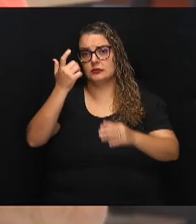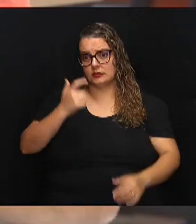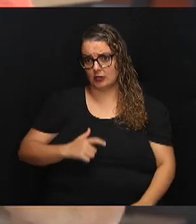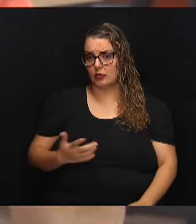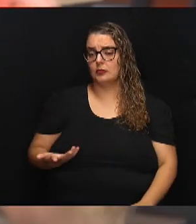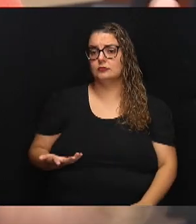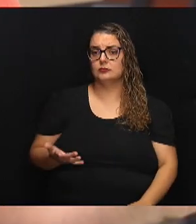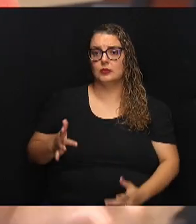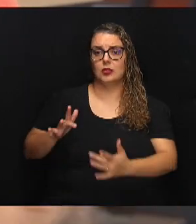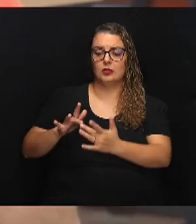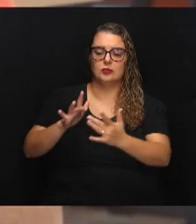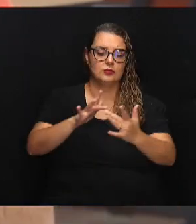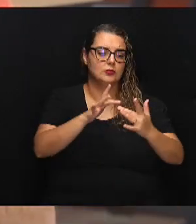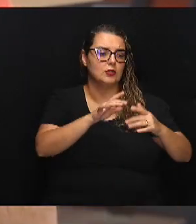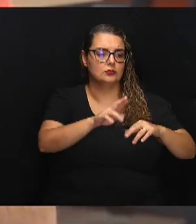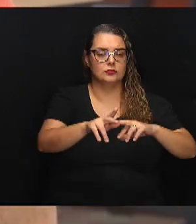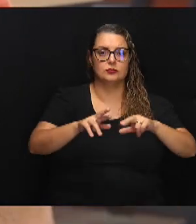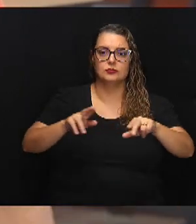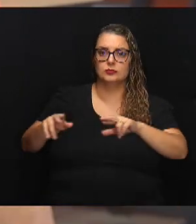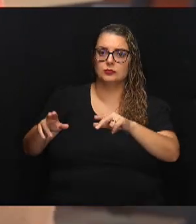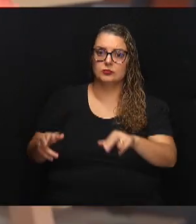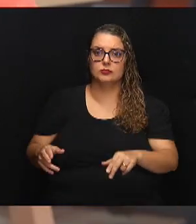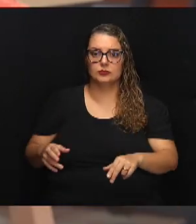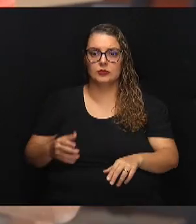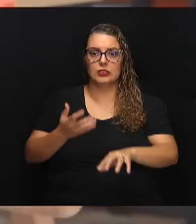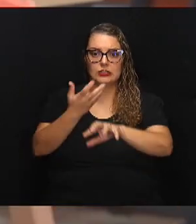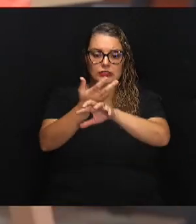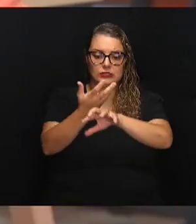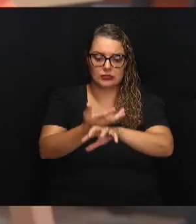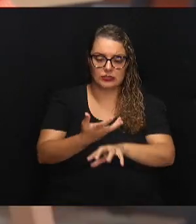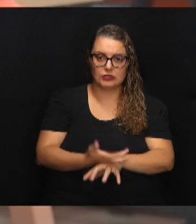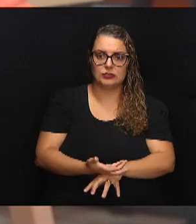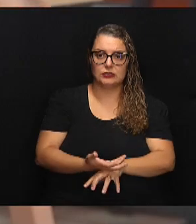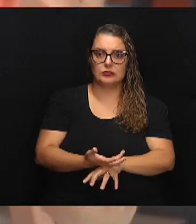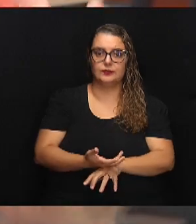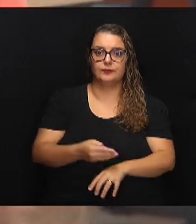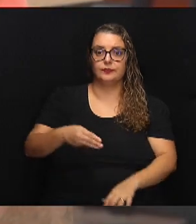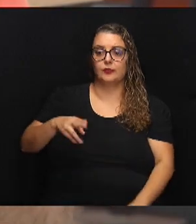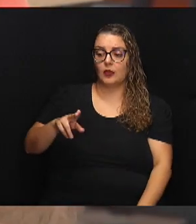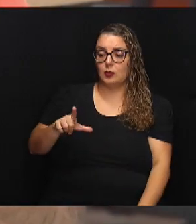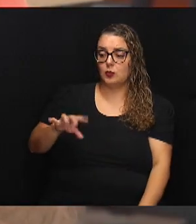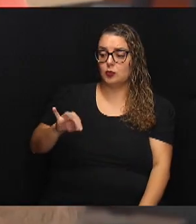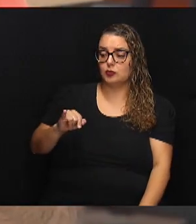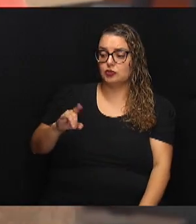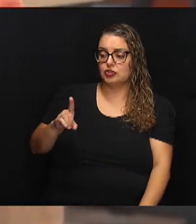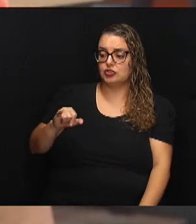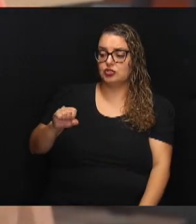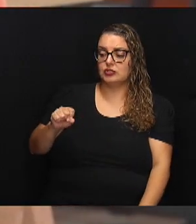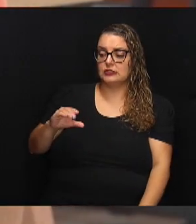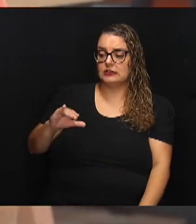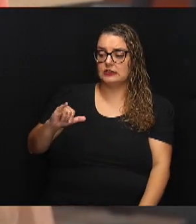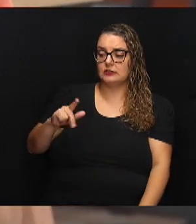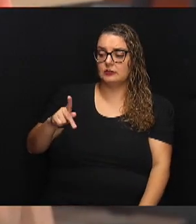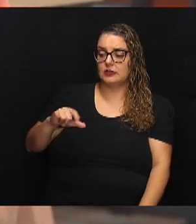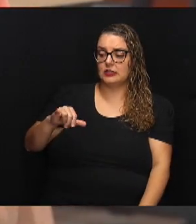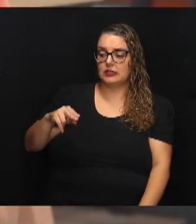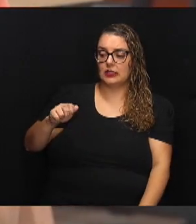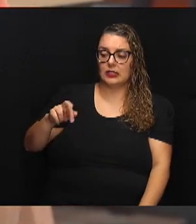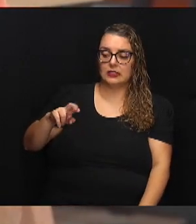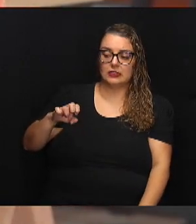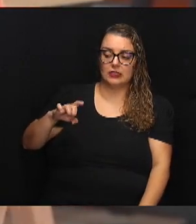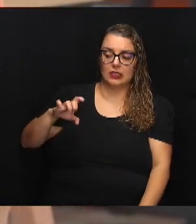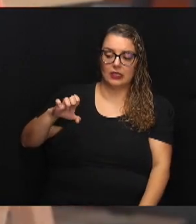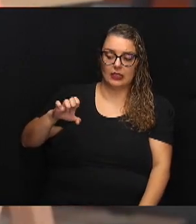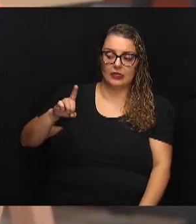vai ter contato com diferentes disciplinas, a multidisciplinaridade é uma característica. Então ali tem